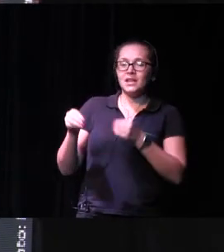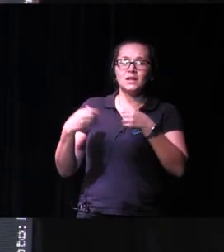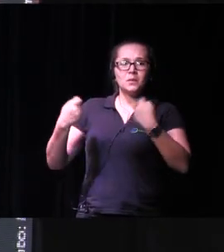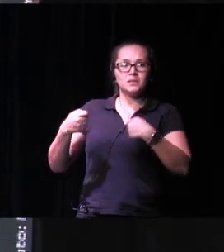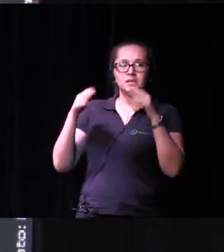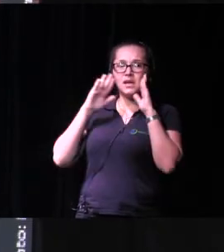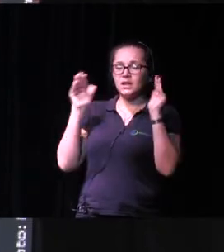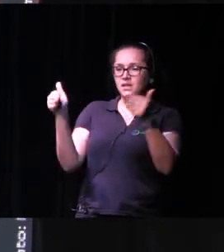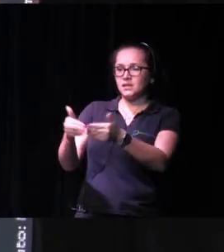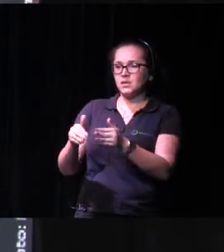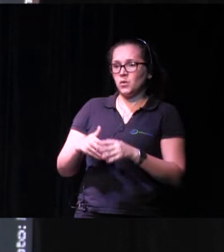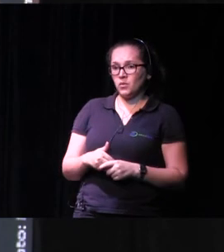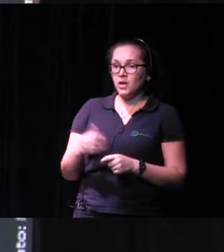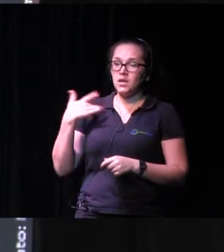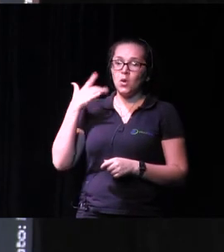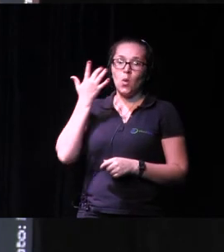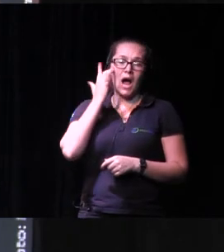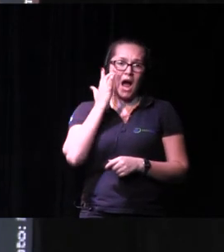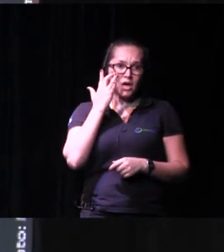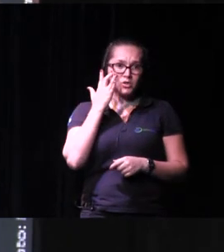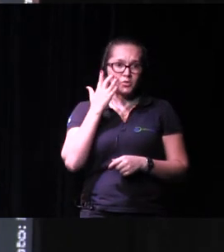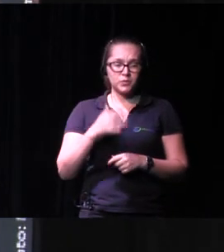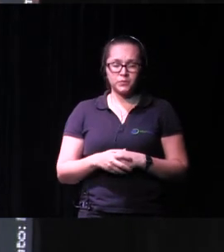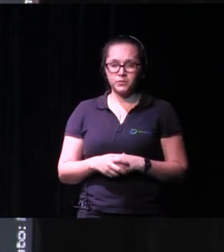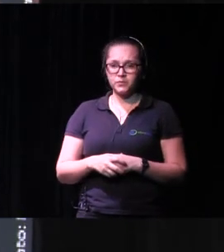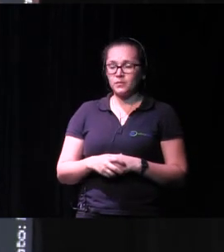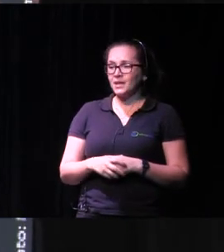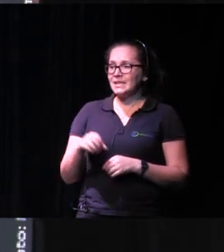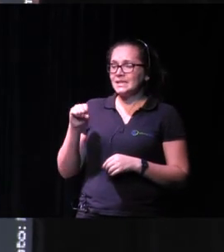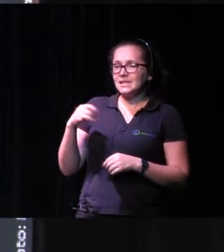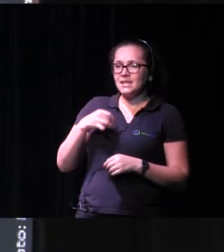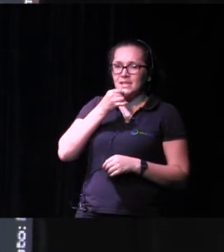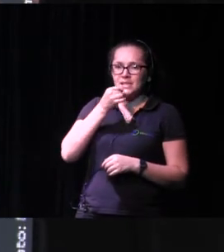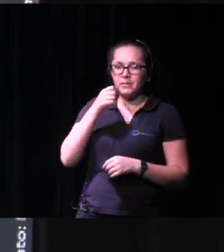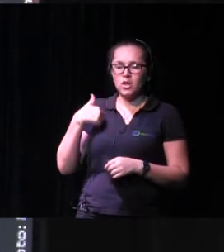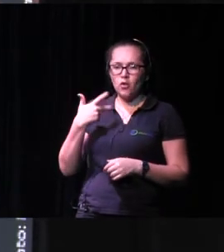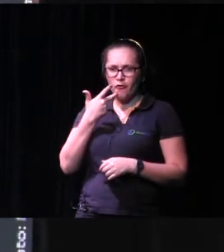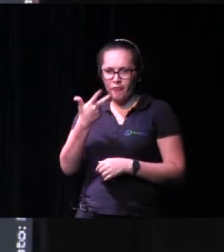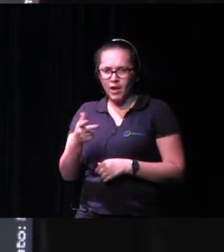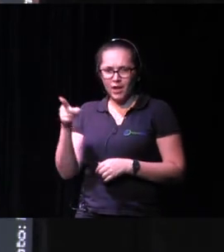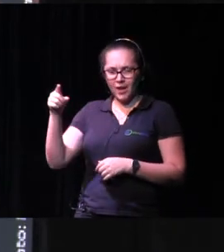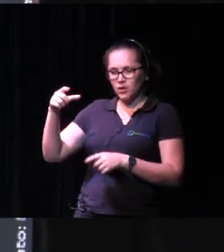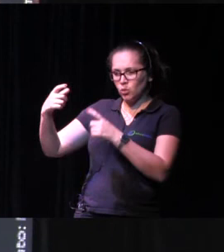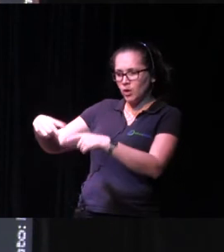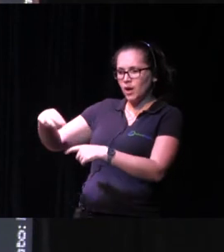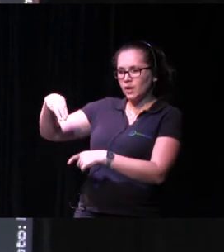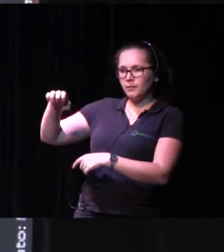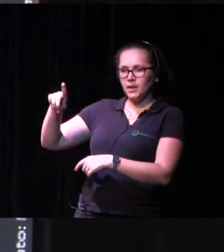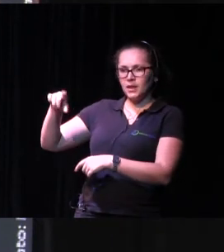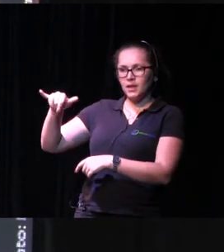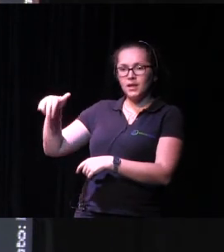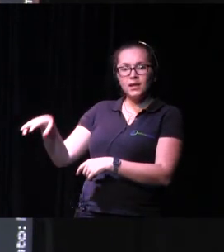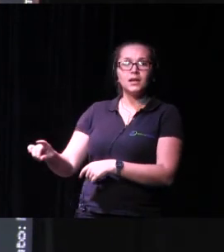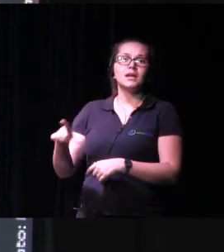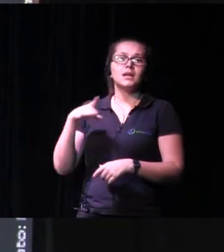E eu acho que quando nós falamos de Medellín, houve um momento em que Medellín